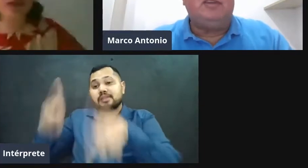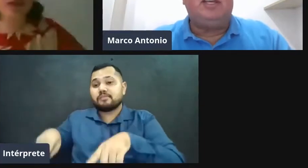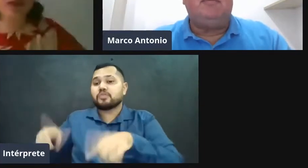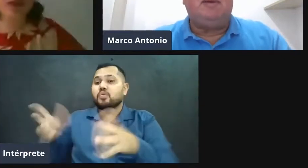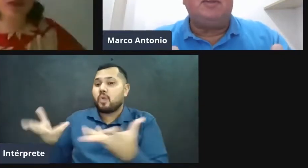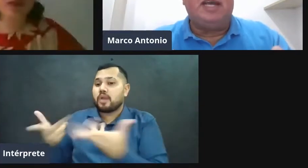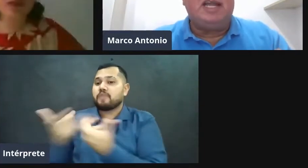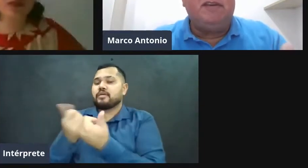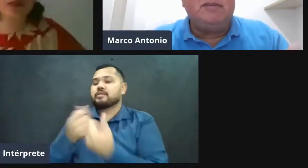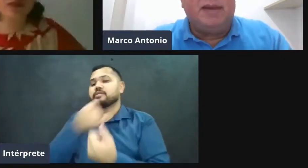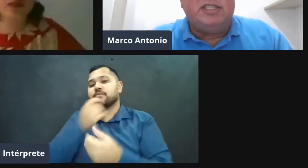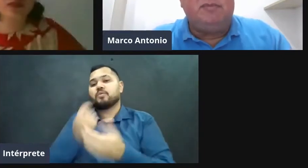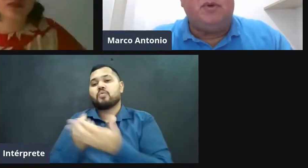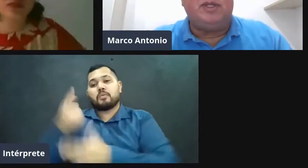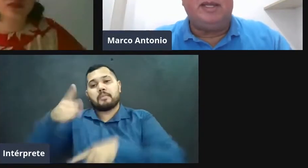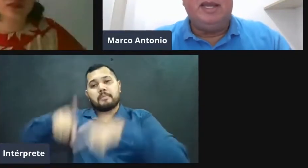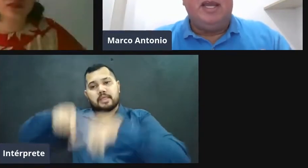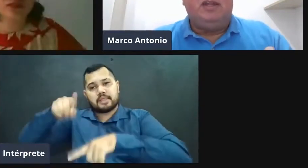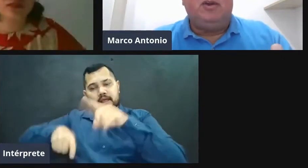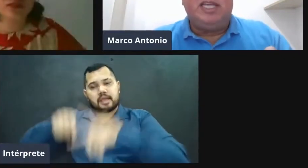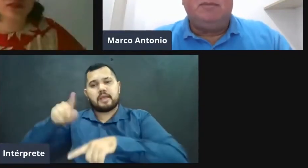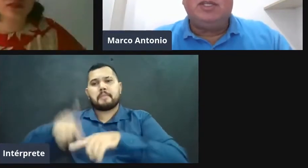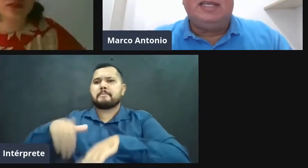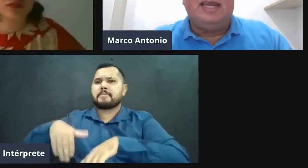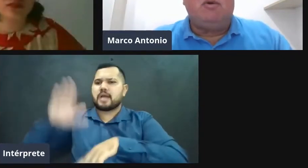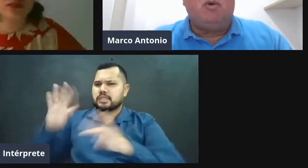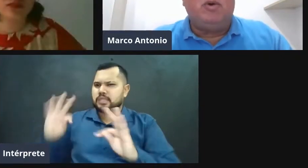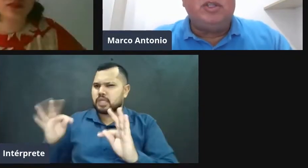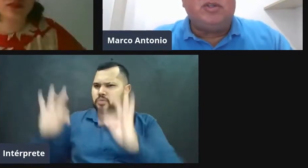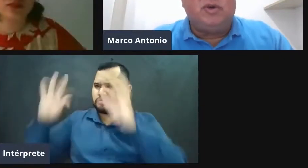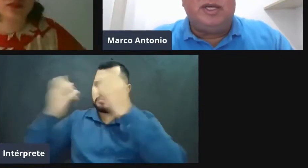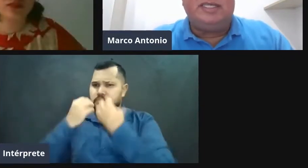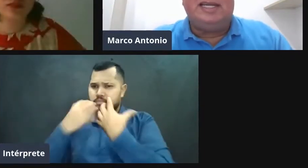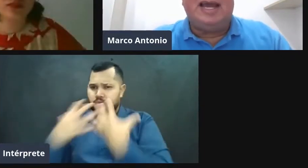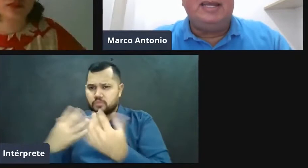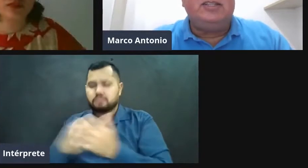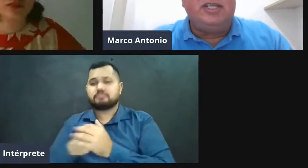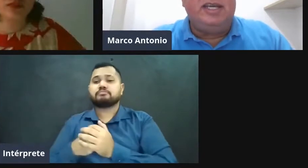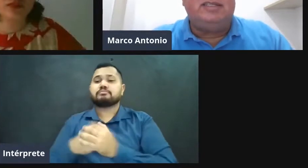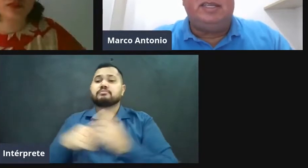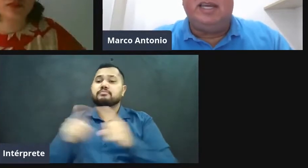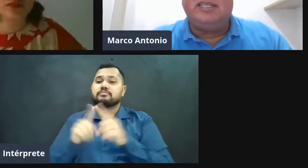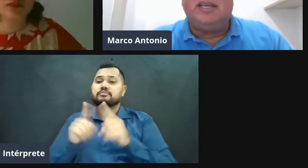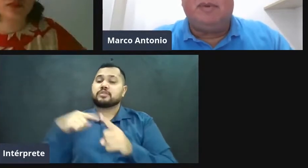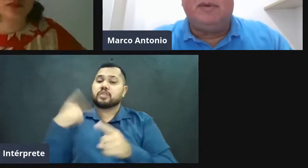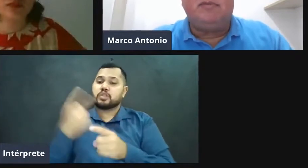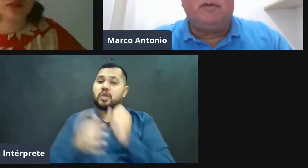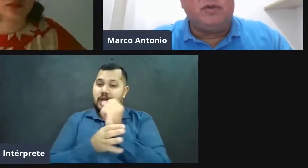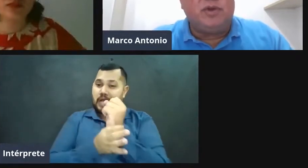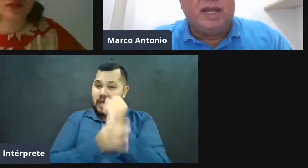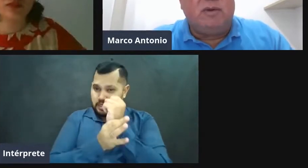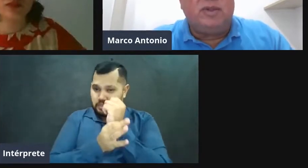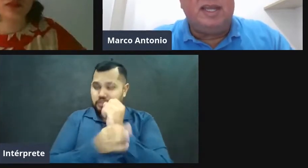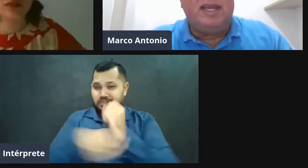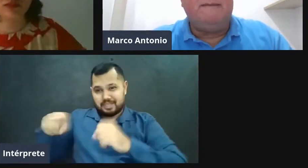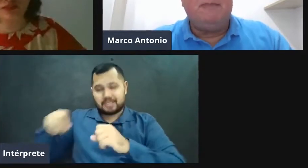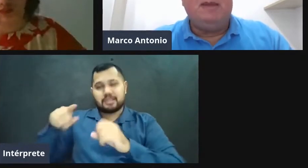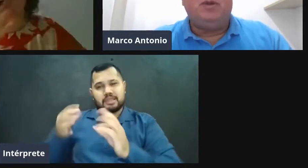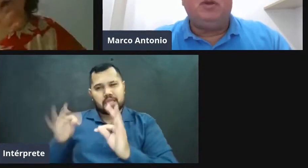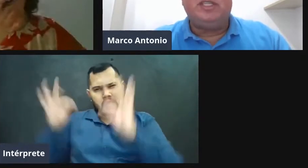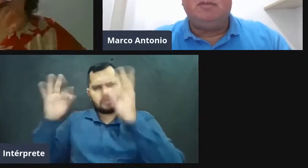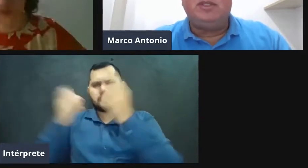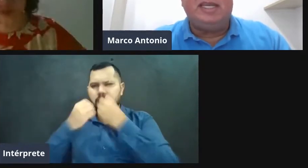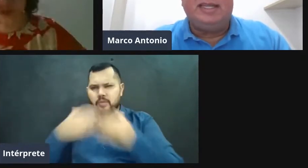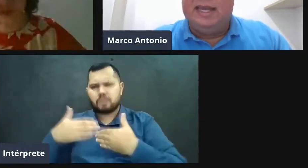em equipamentos cada vez mais de ponta. Nós temos que ter condições, garantias de que esses equipamentos vão funcionar com